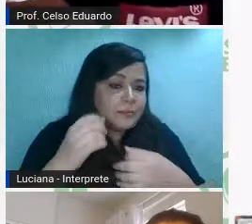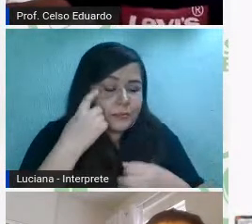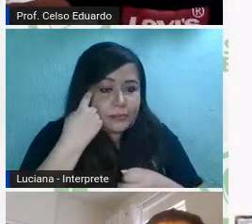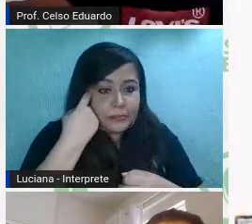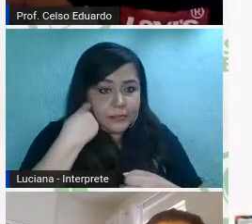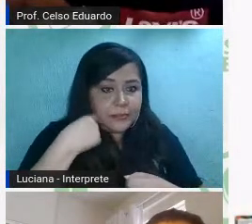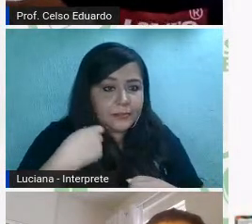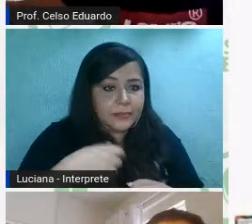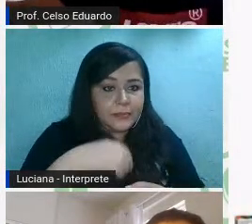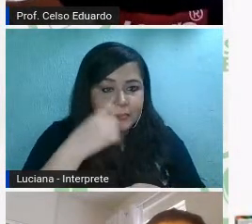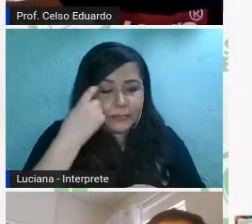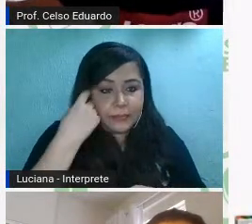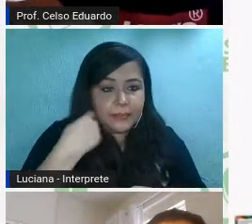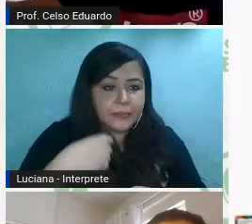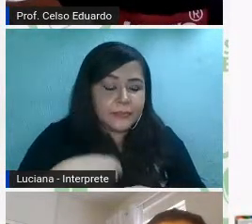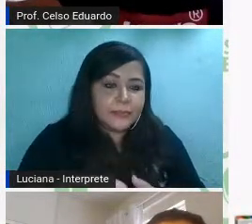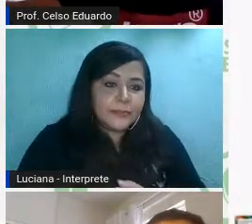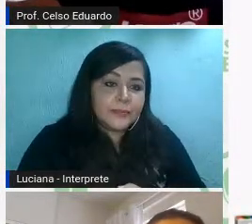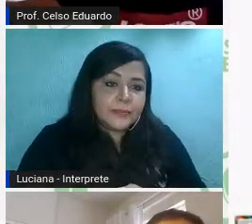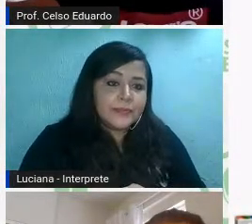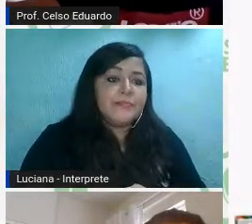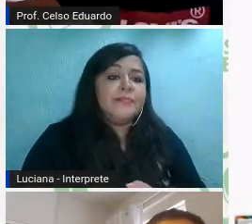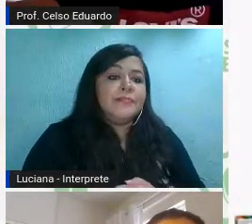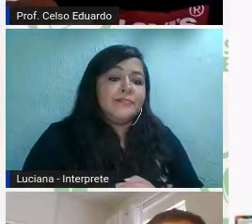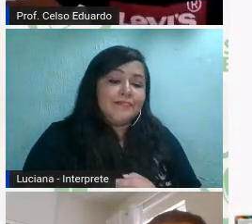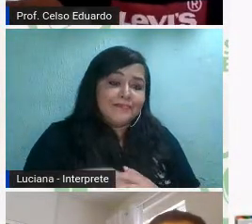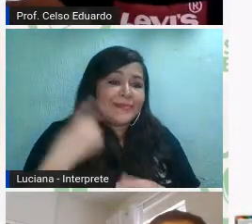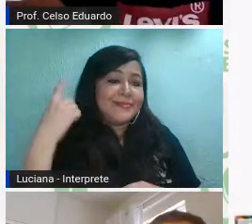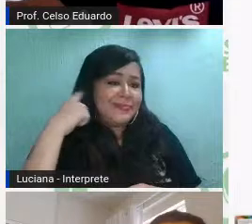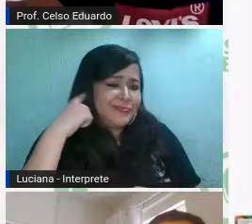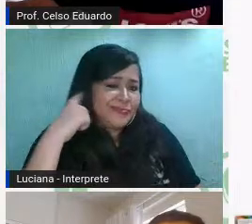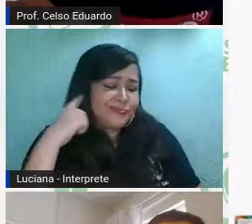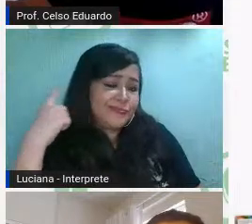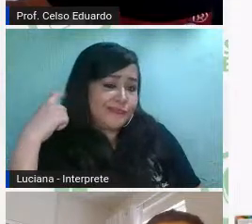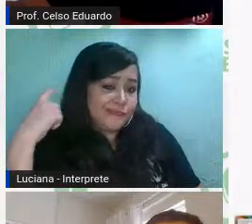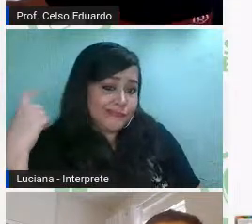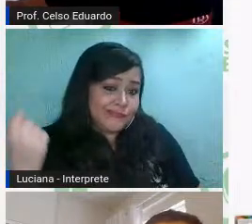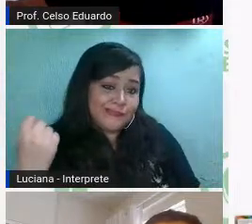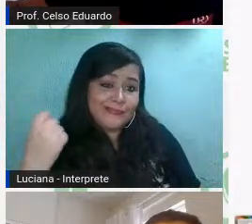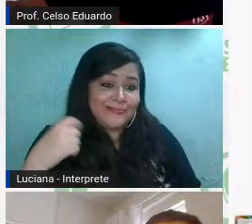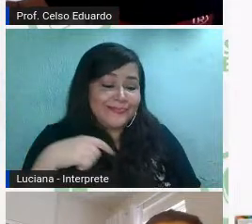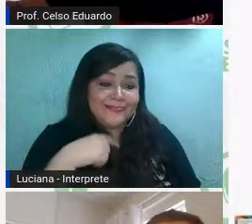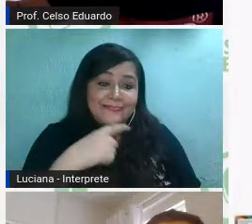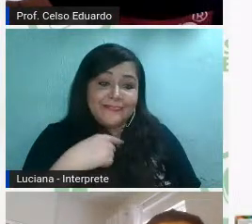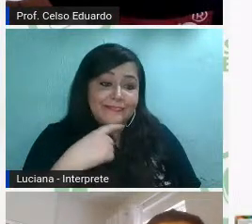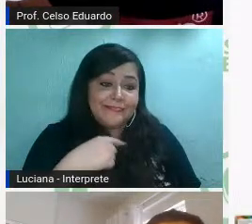Gente, perdão, vocês estavam ouvindo sem som, é isso? Enfim,